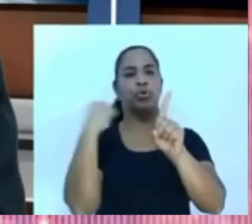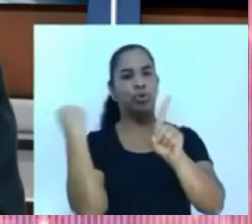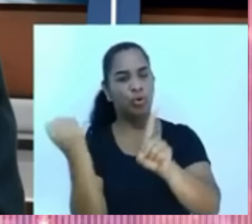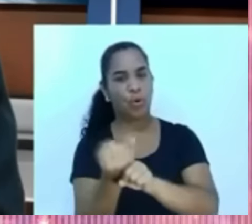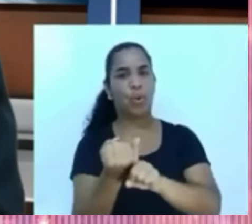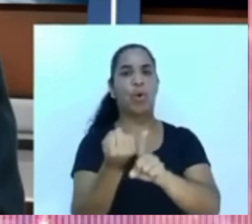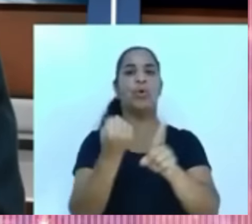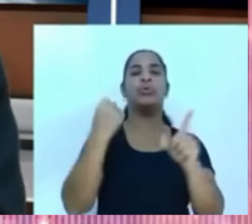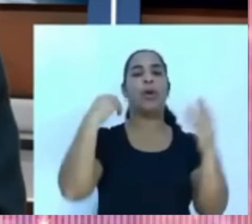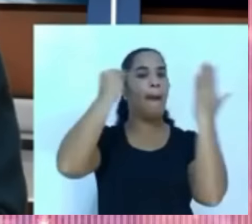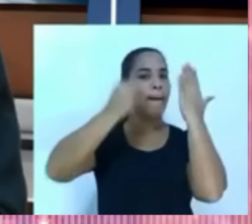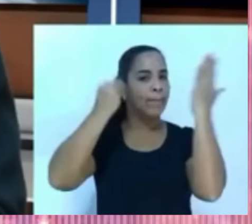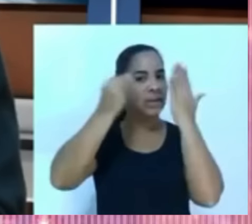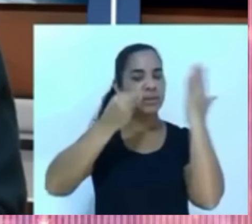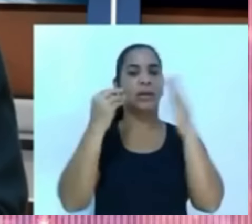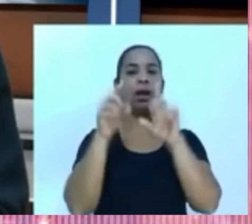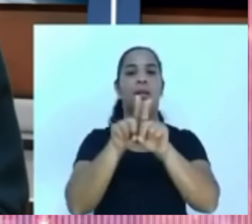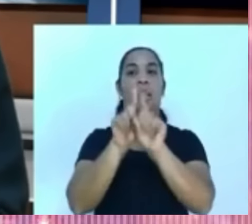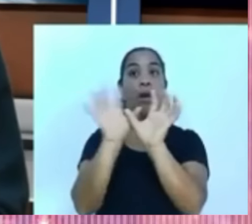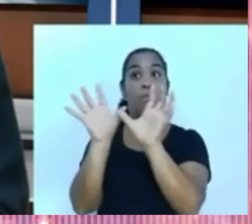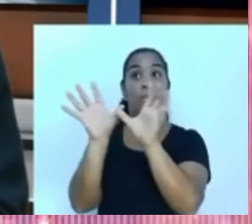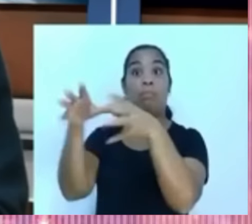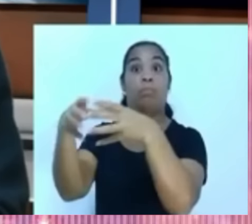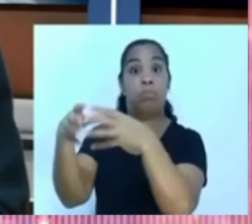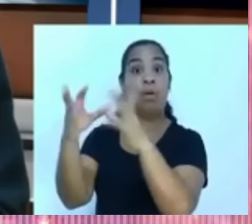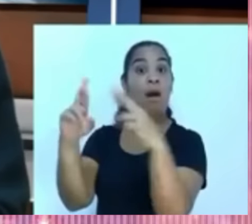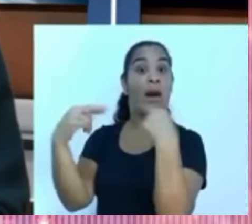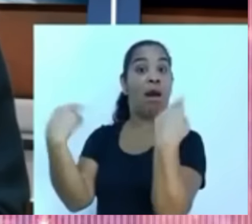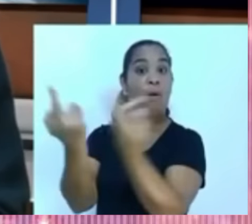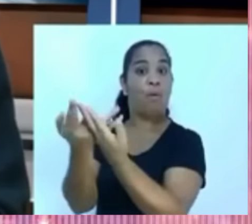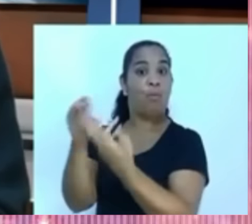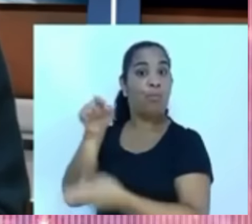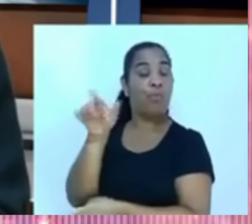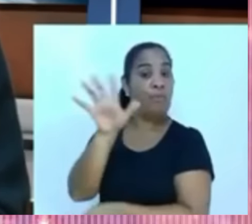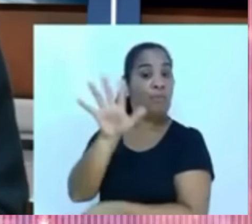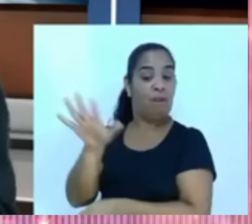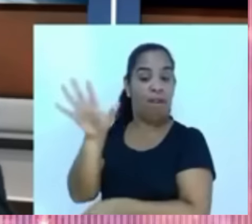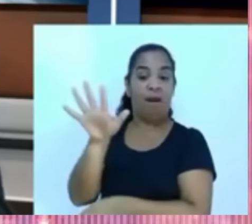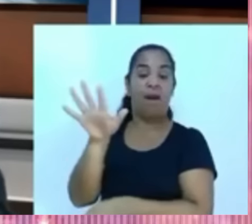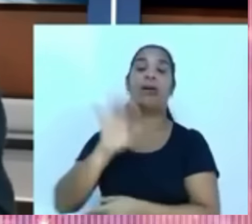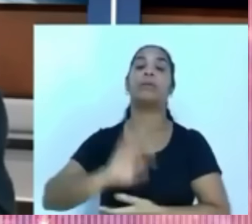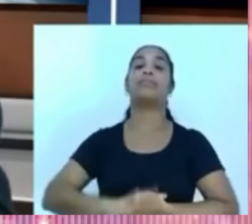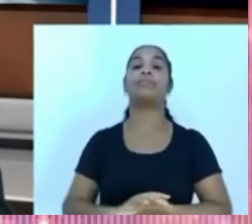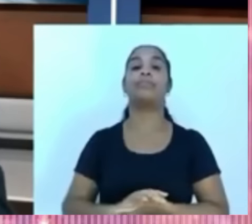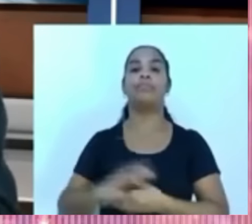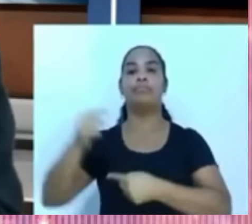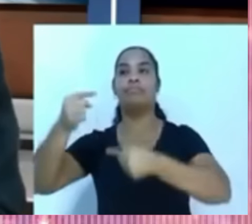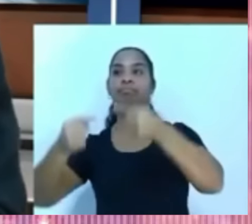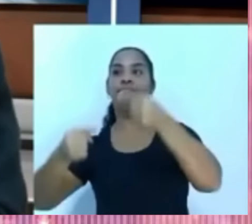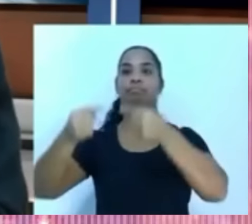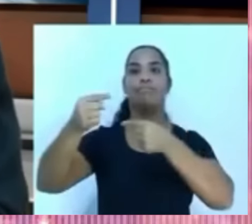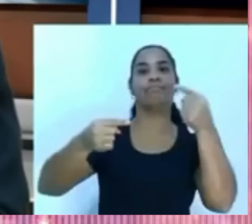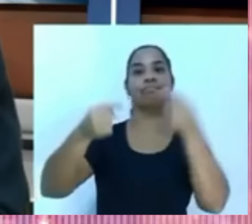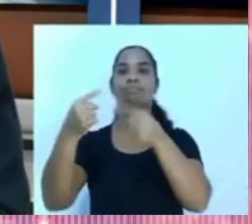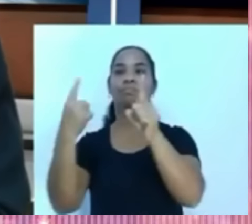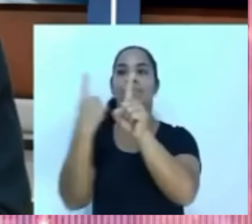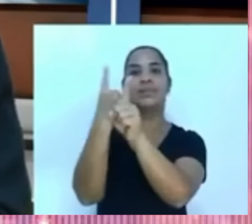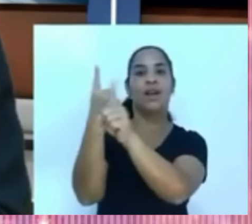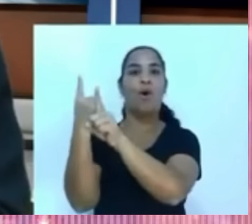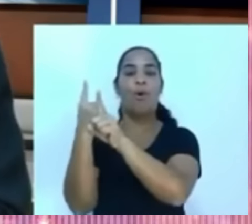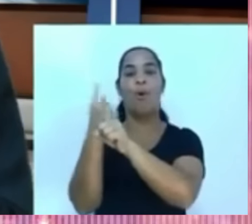outras trinas reuniram-se nos famosos encontros de fim de